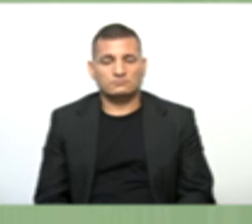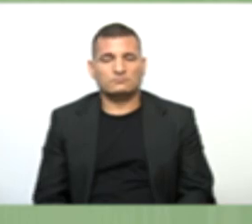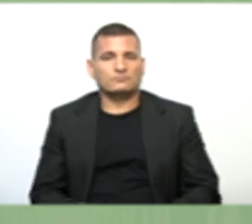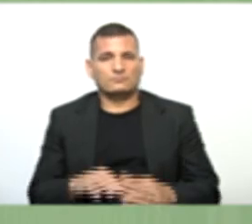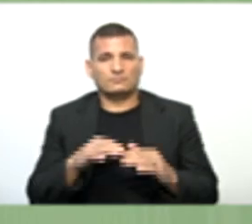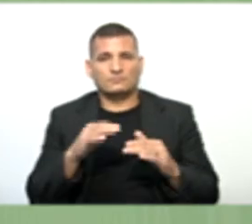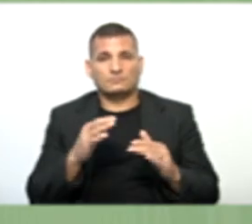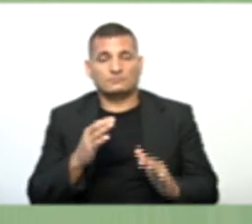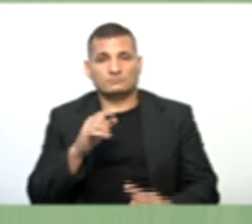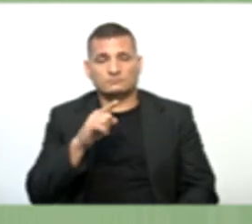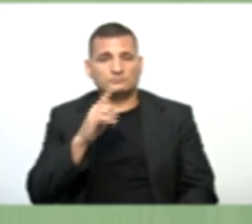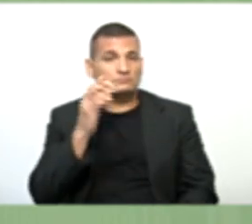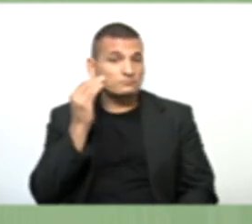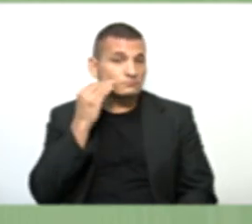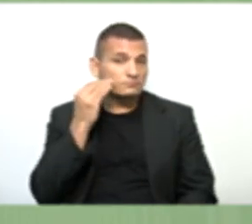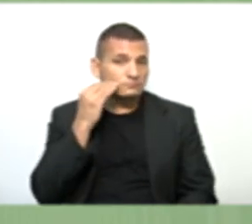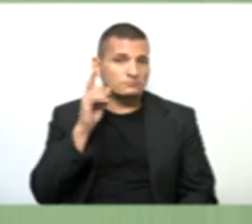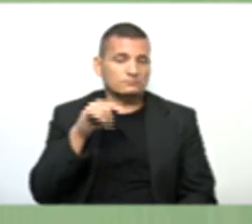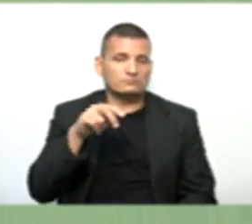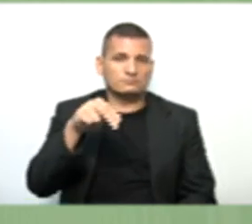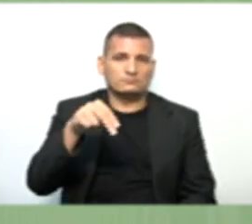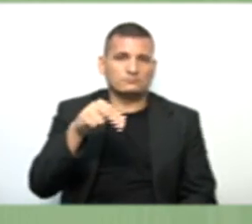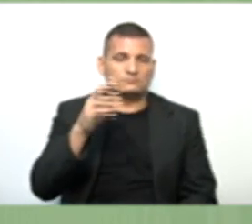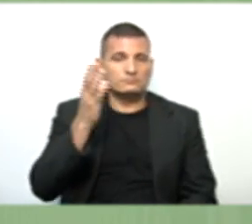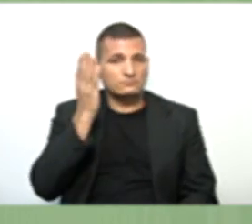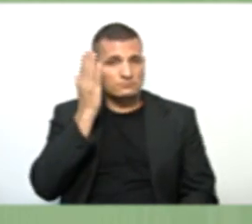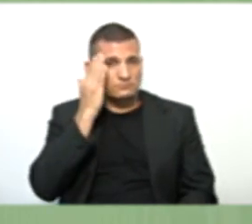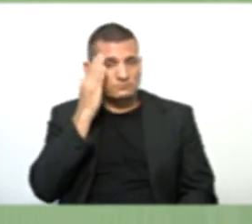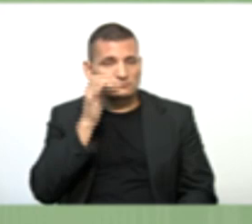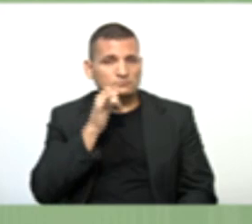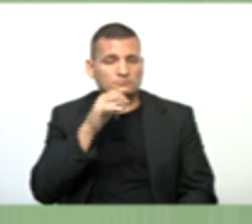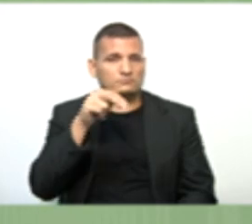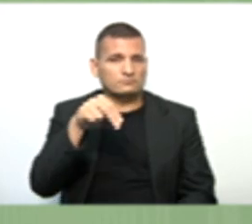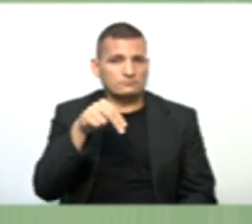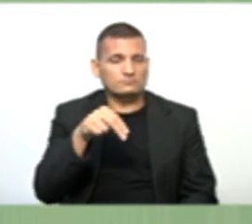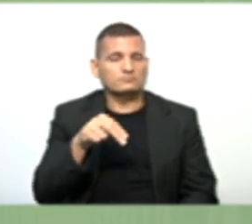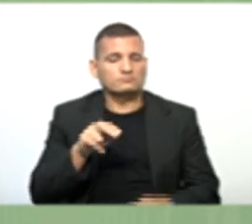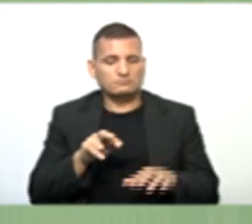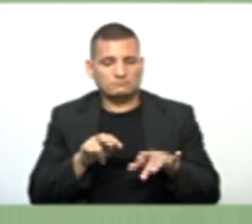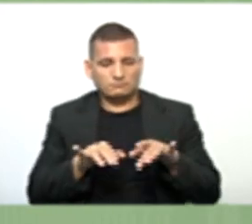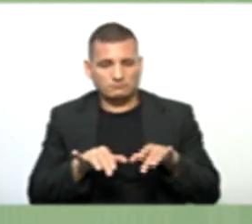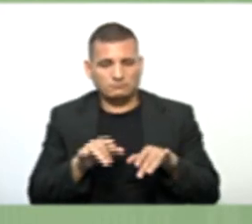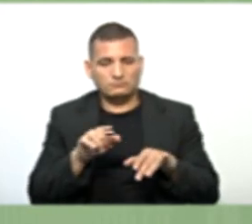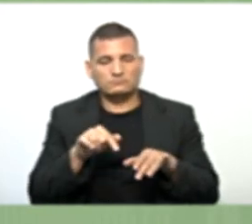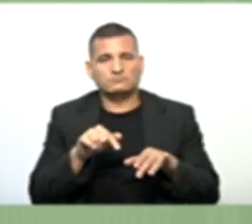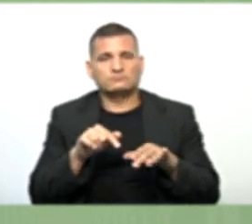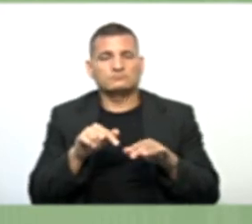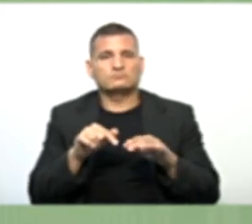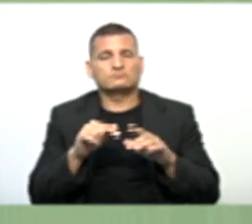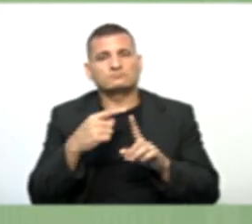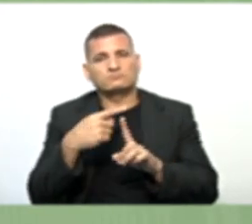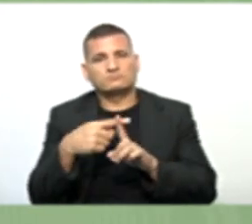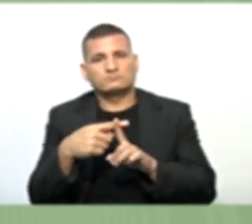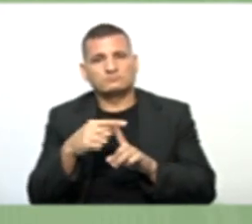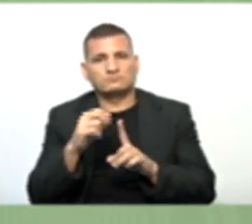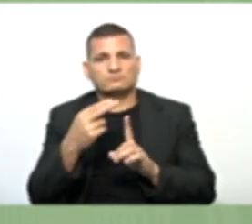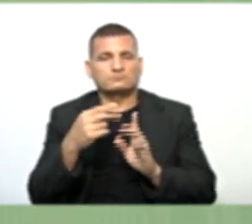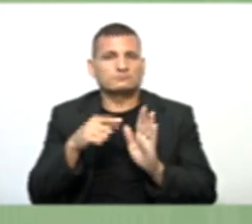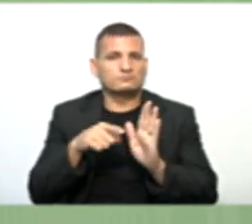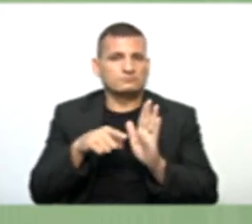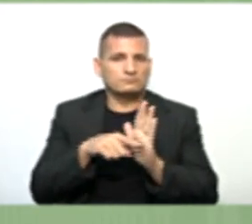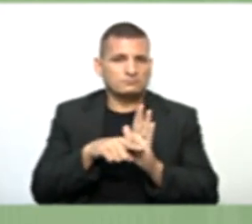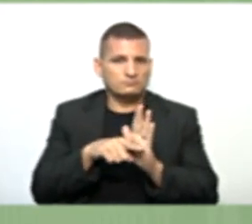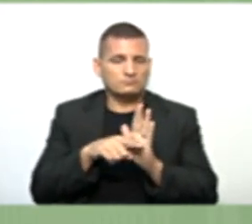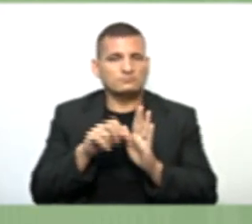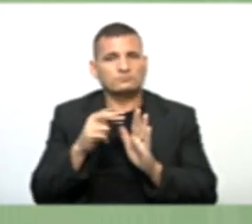testar o n. Eu quero saber se o n, o número que o usuário digitou, se ele é menor, se ele é positivo, se ele é negativo